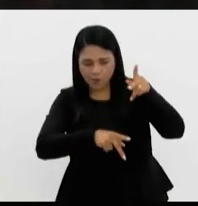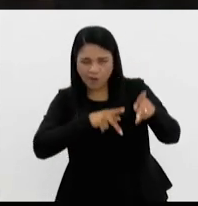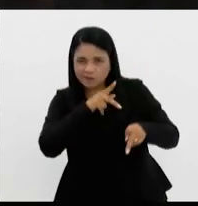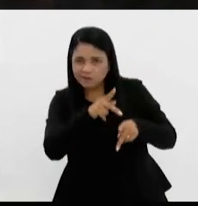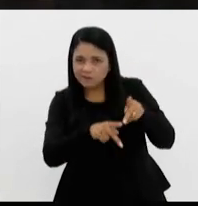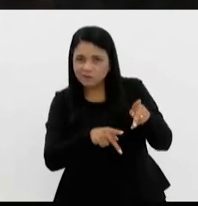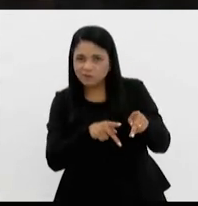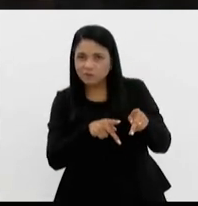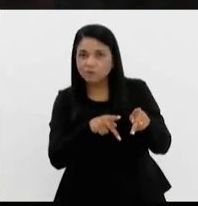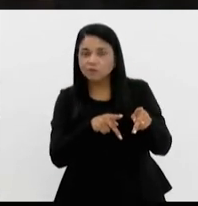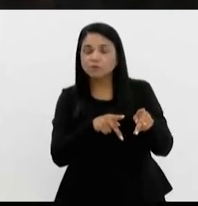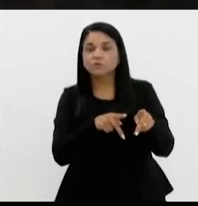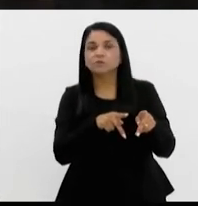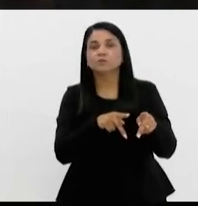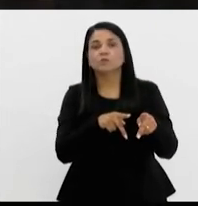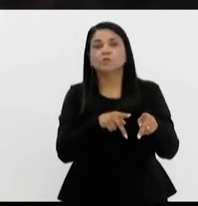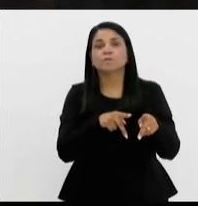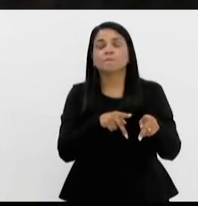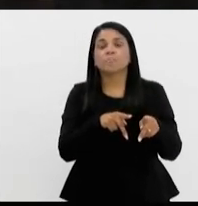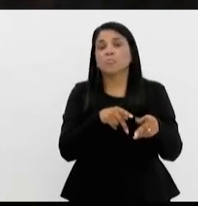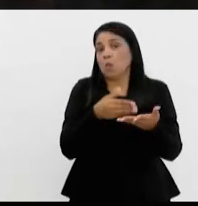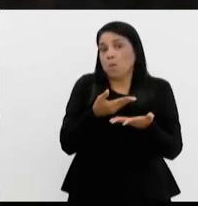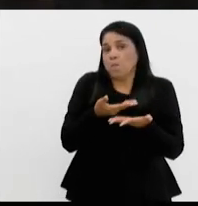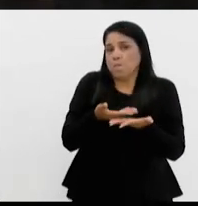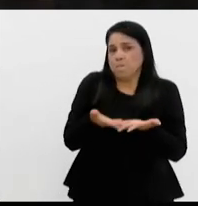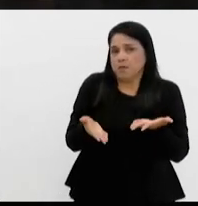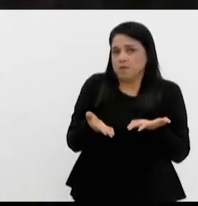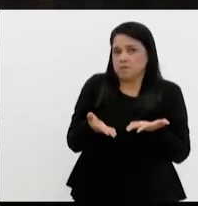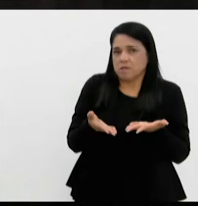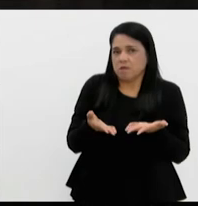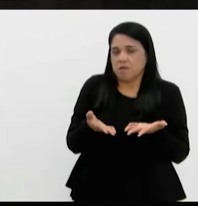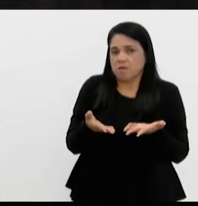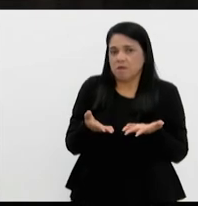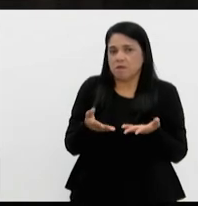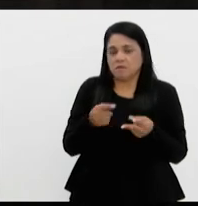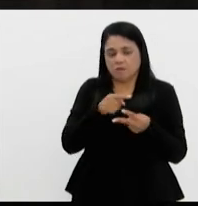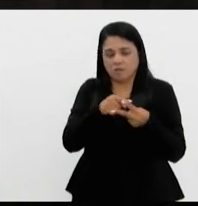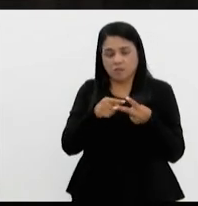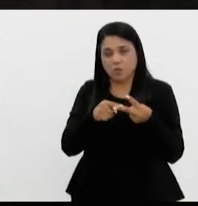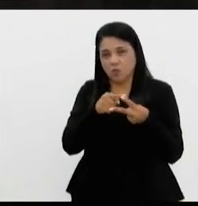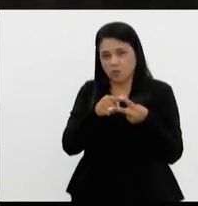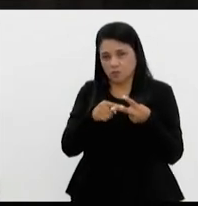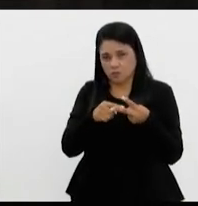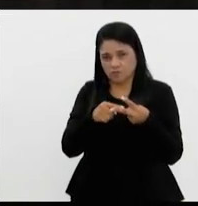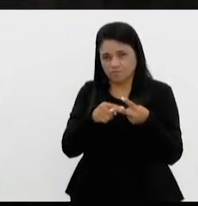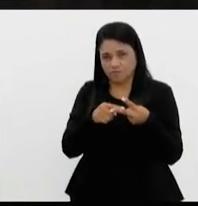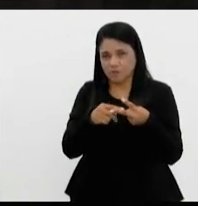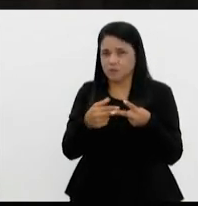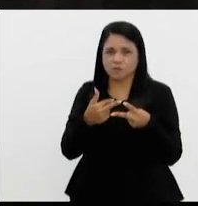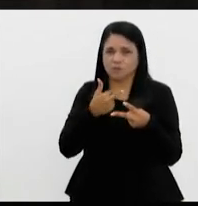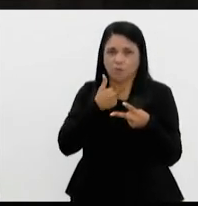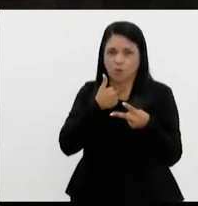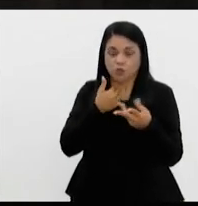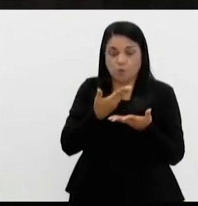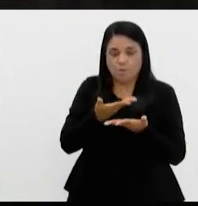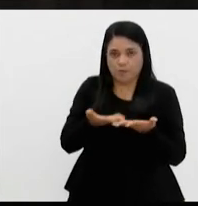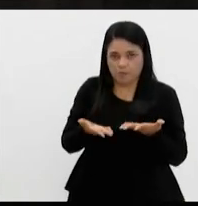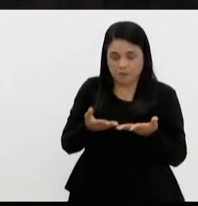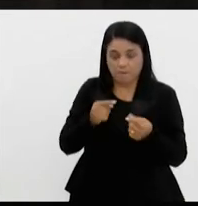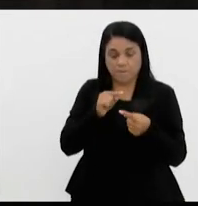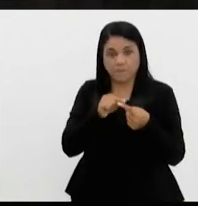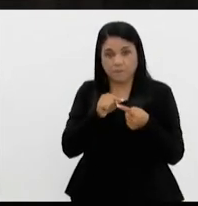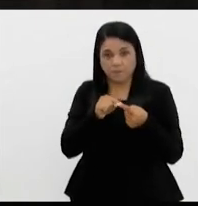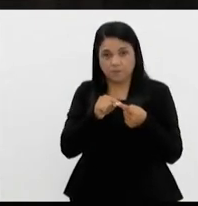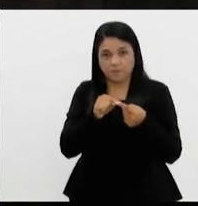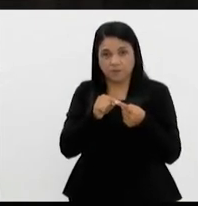jamais perder, eu acho que tem dois vetores que nenhum de nós pode perder. O primeiro é o vetor